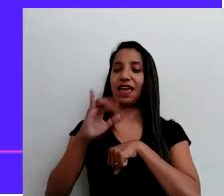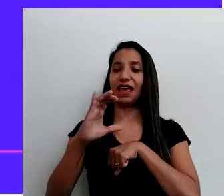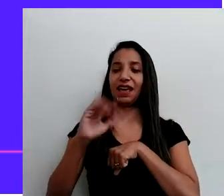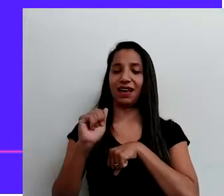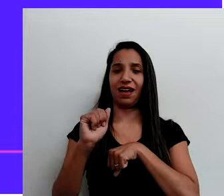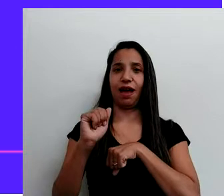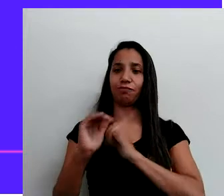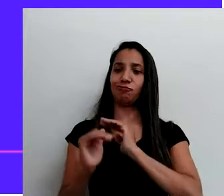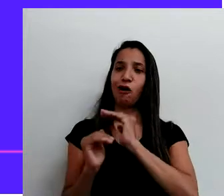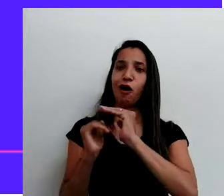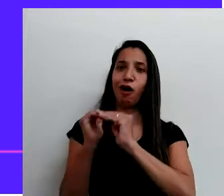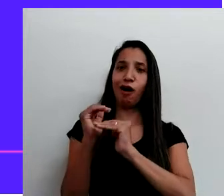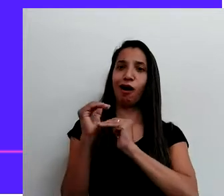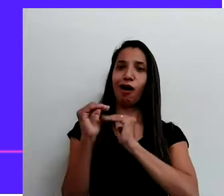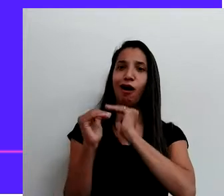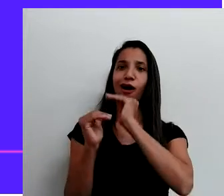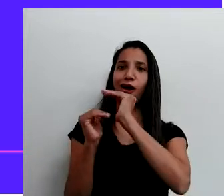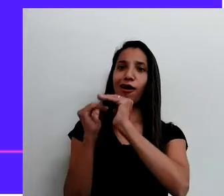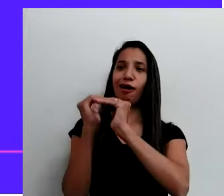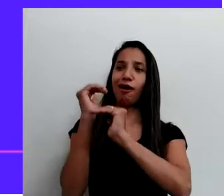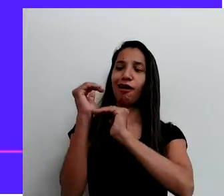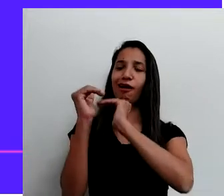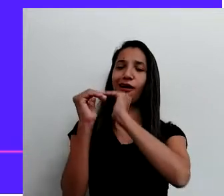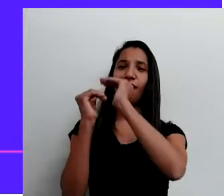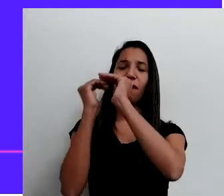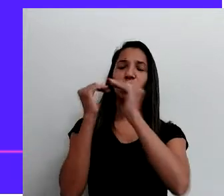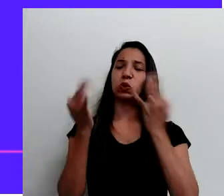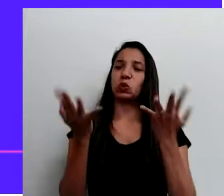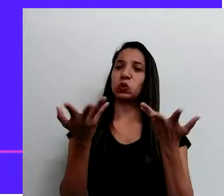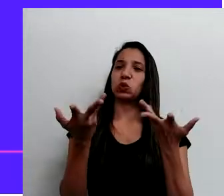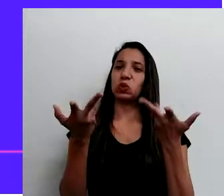faz uma grande diferença. E quero retribuir,